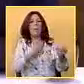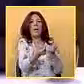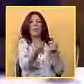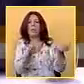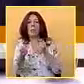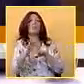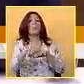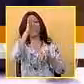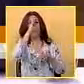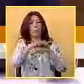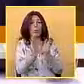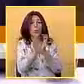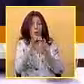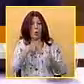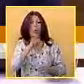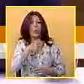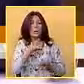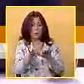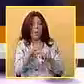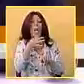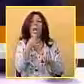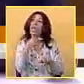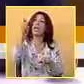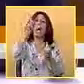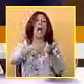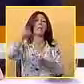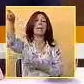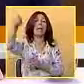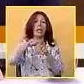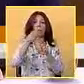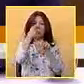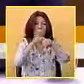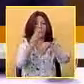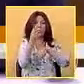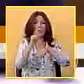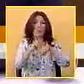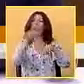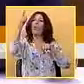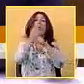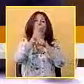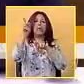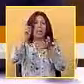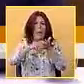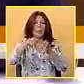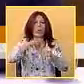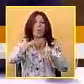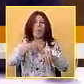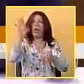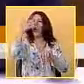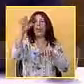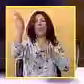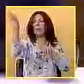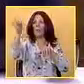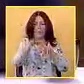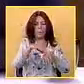outros. Através da internet eu consigo falar com uma pessoa na América. Portanto, eu tenho soluções que são aplicadas na América que eu posso aplicar em Portugal. Da mesma forma que